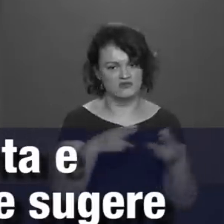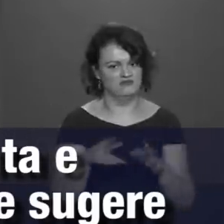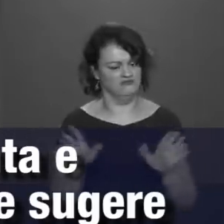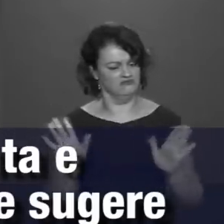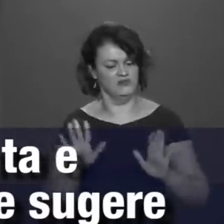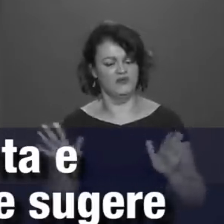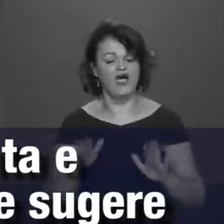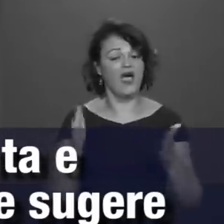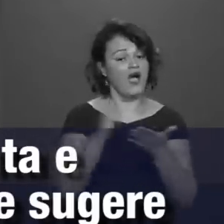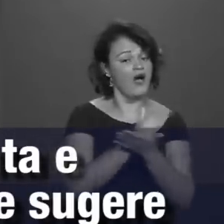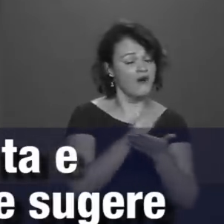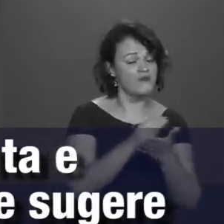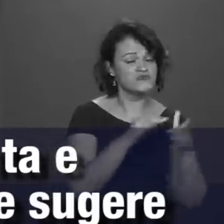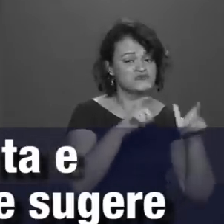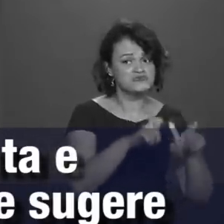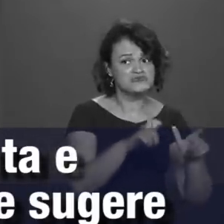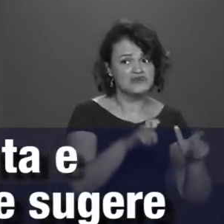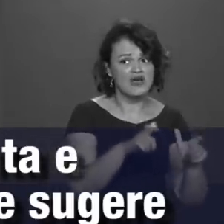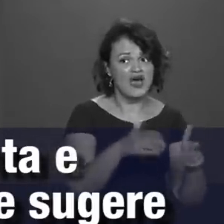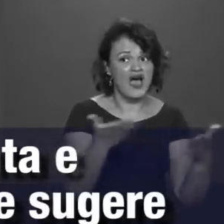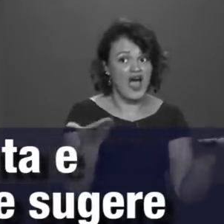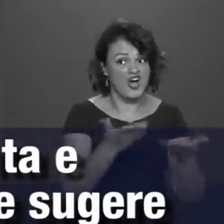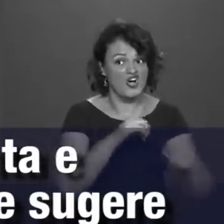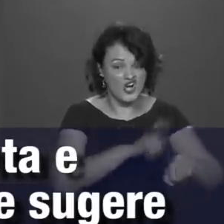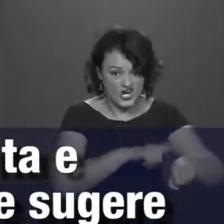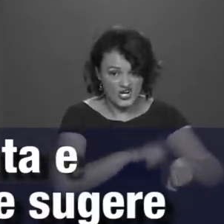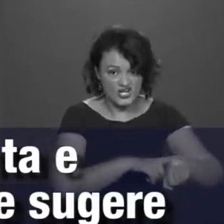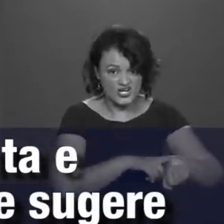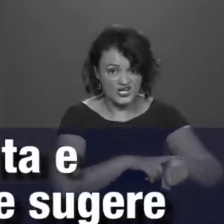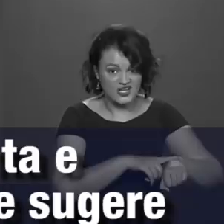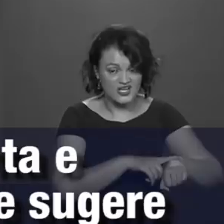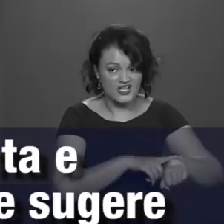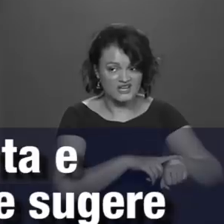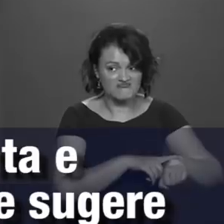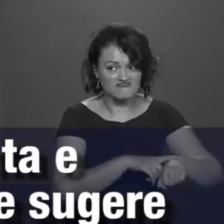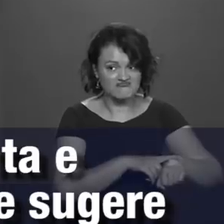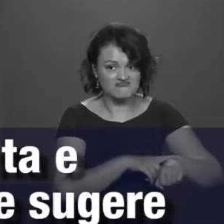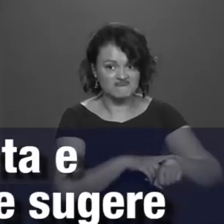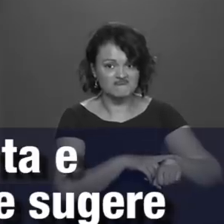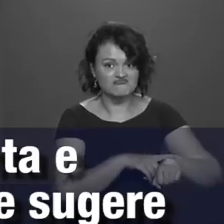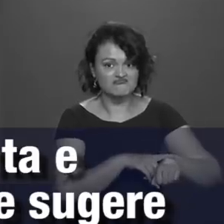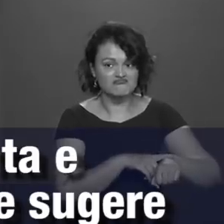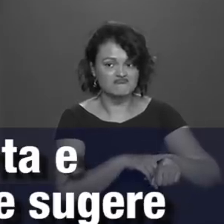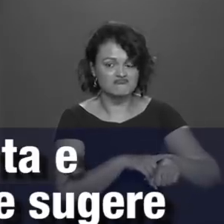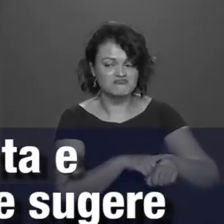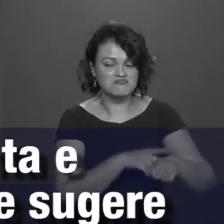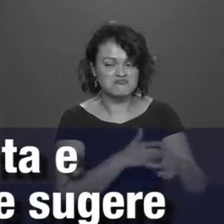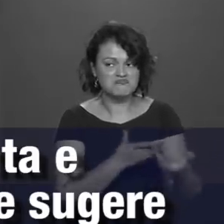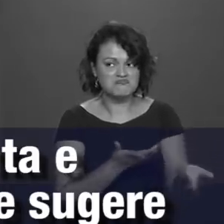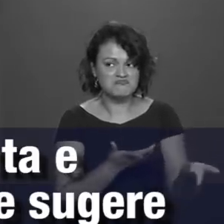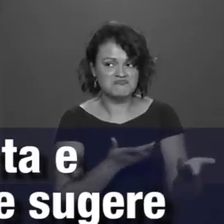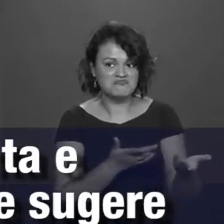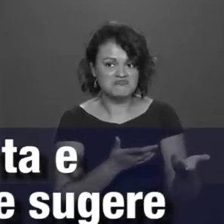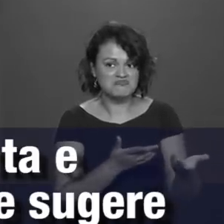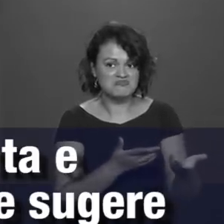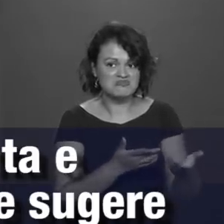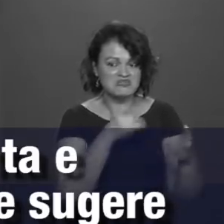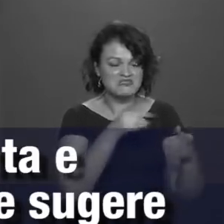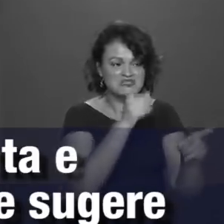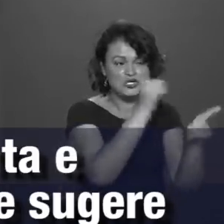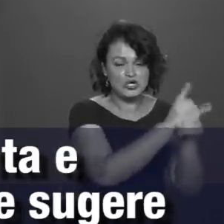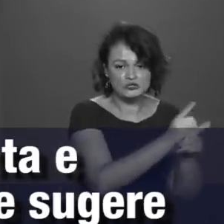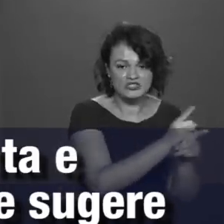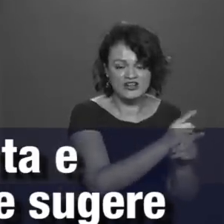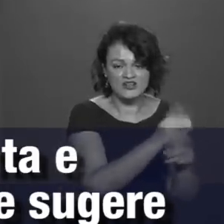sobrecarga. Ele lembrou que a epidemia não ocorre da mesma forma em todos os estados e reconheceu que temos localidades que